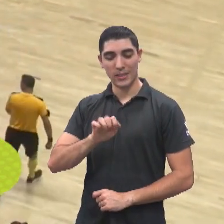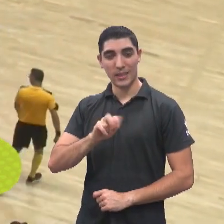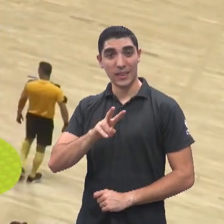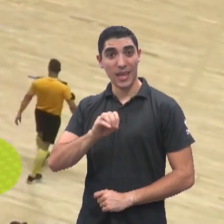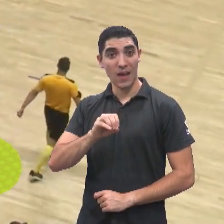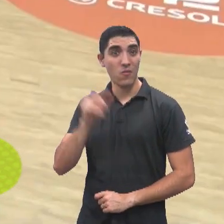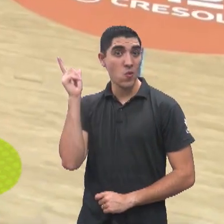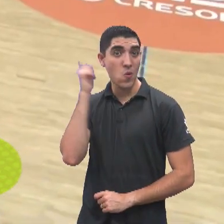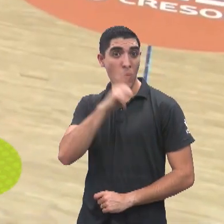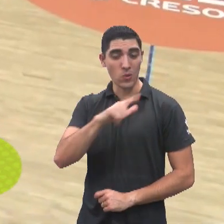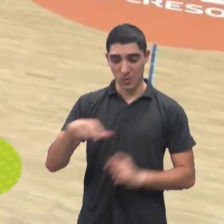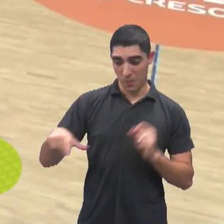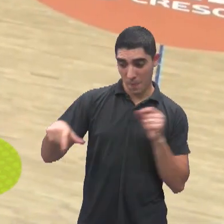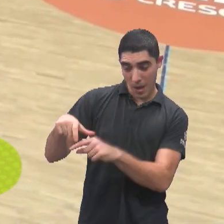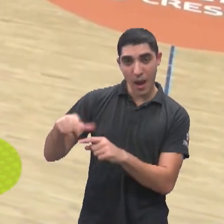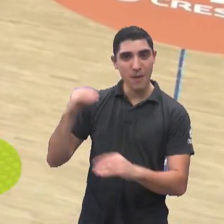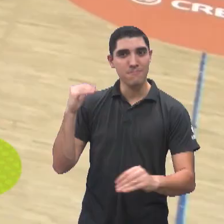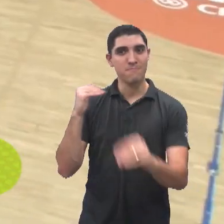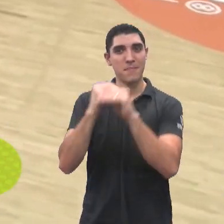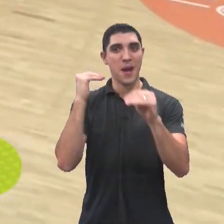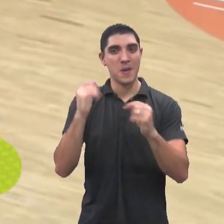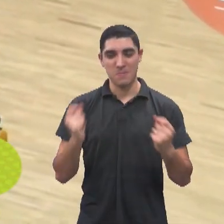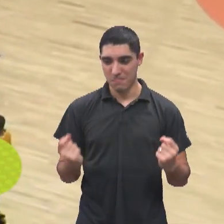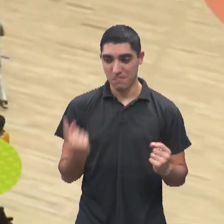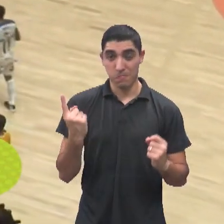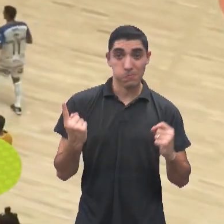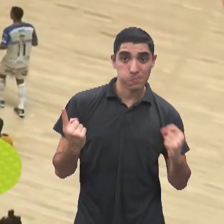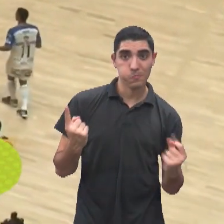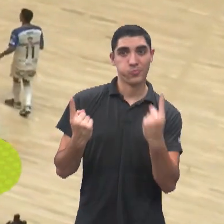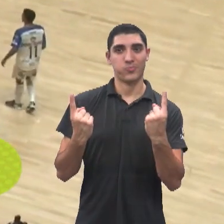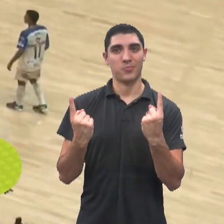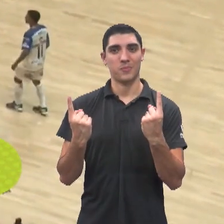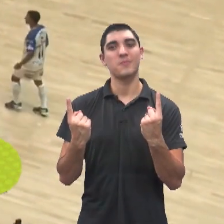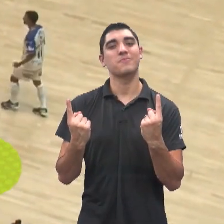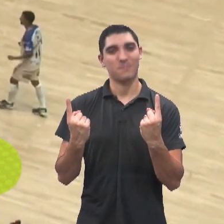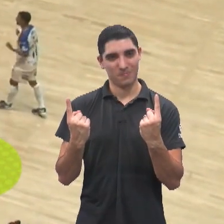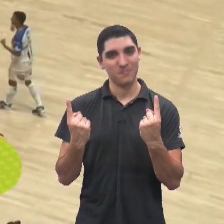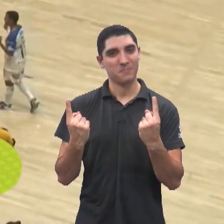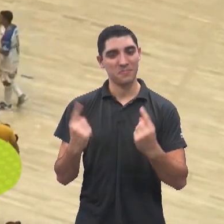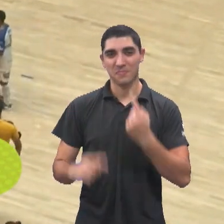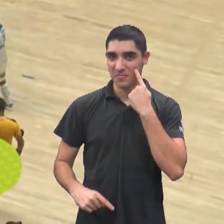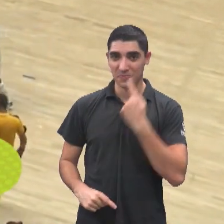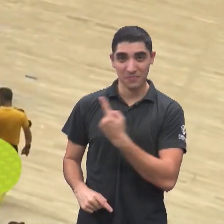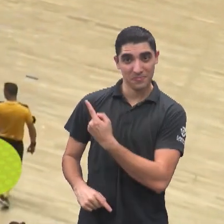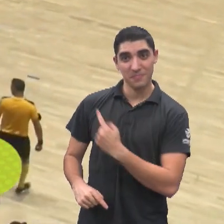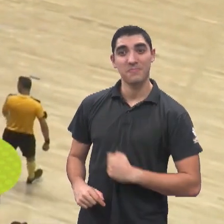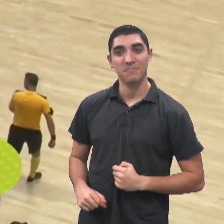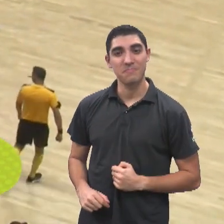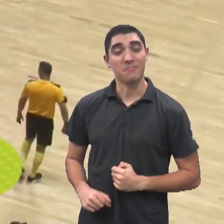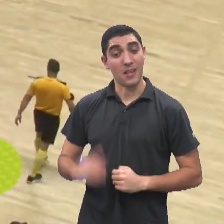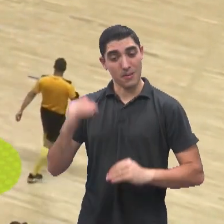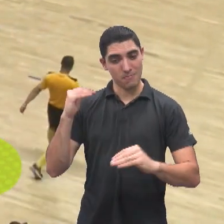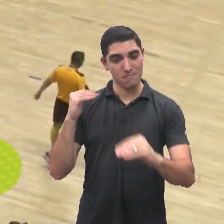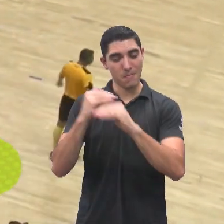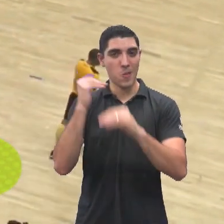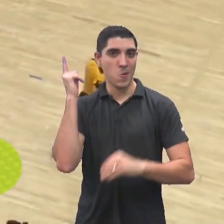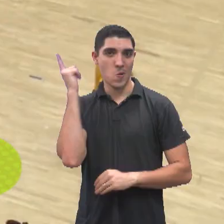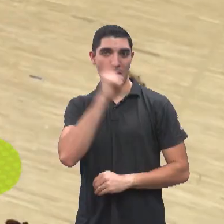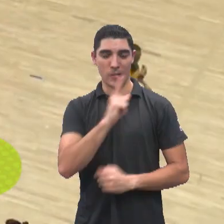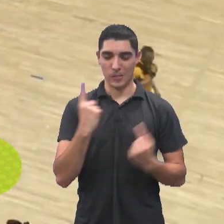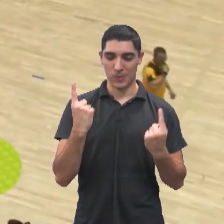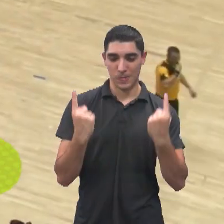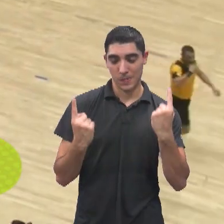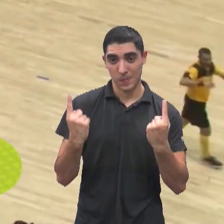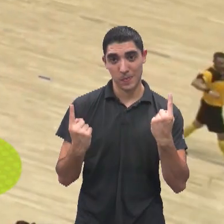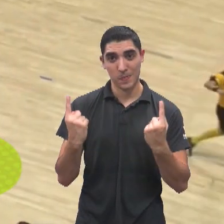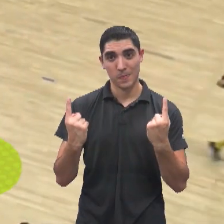Arena UniBH. Depois do passe de Gabriel Soares, Gustavo foi para a rede e empata o São José. Minas 1, São